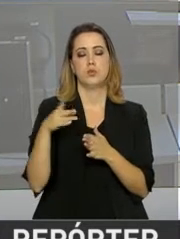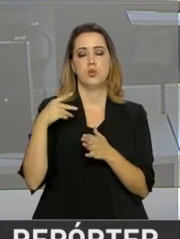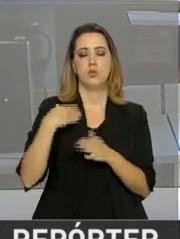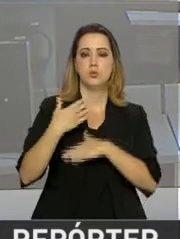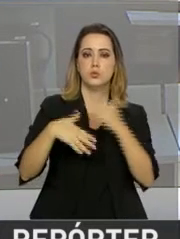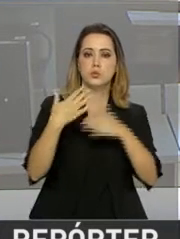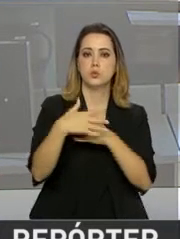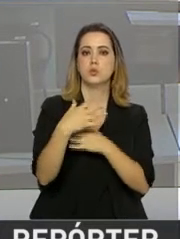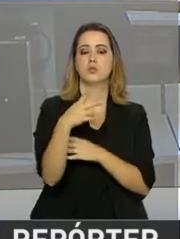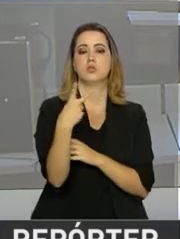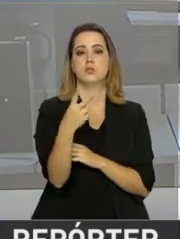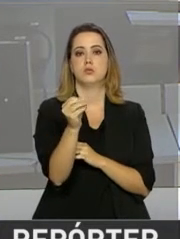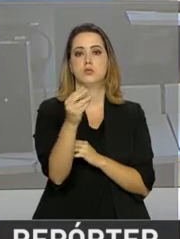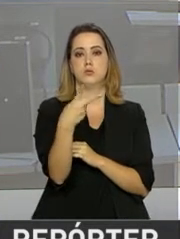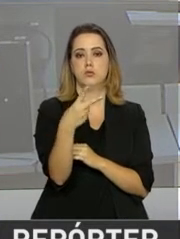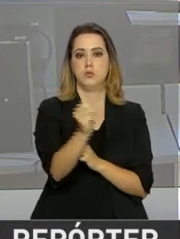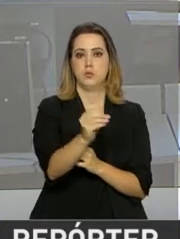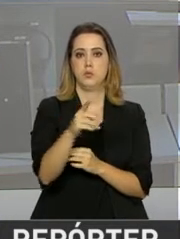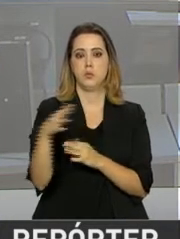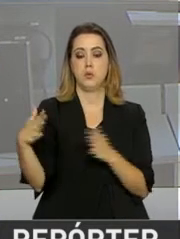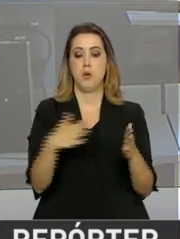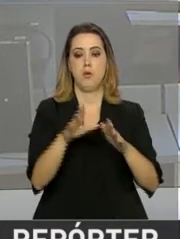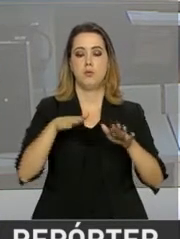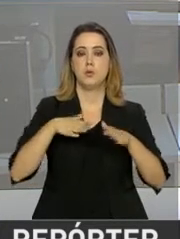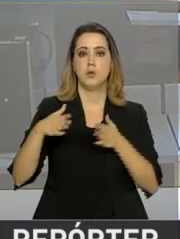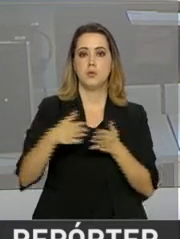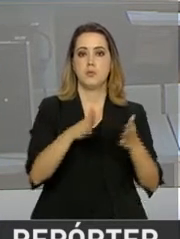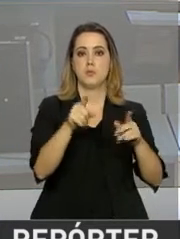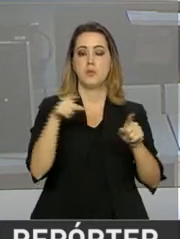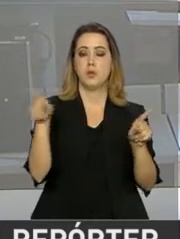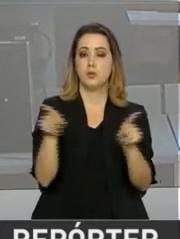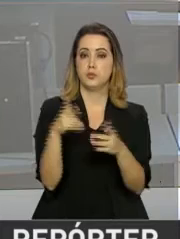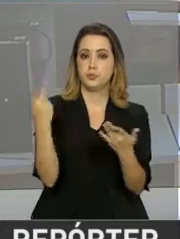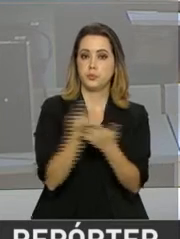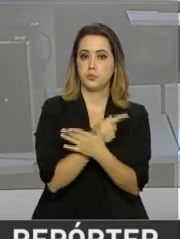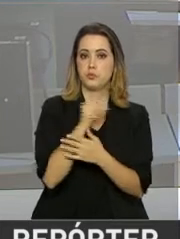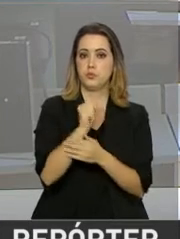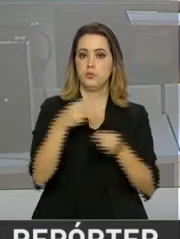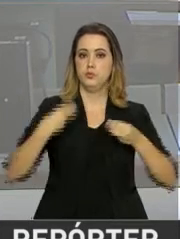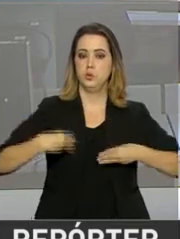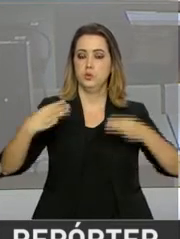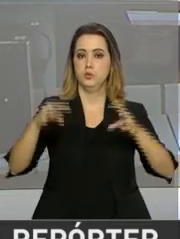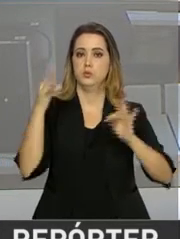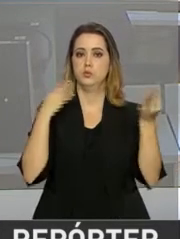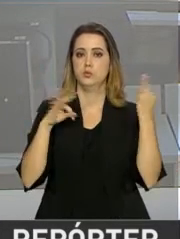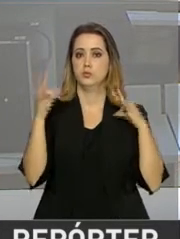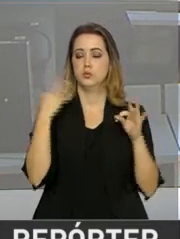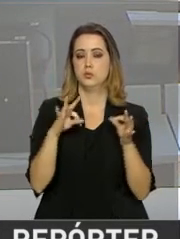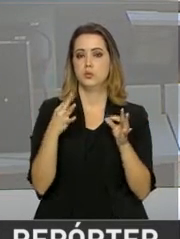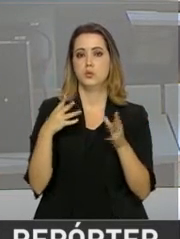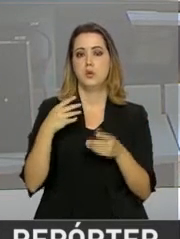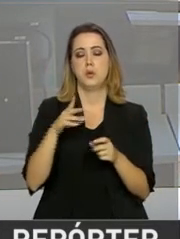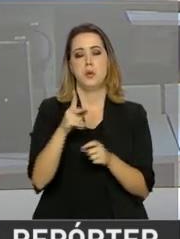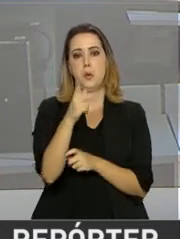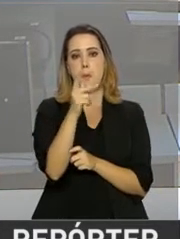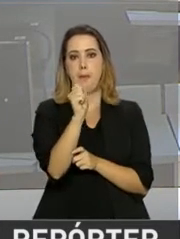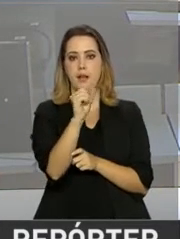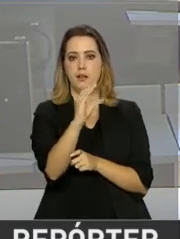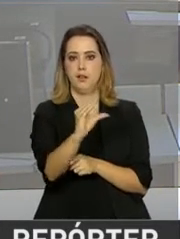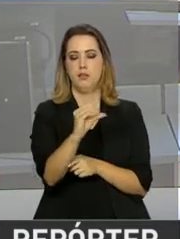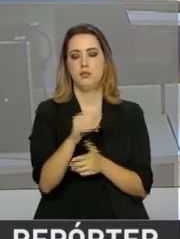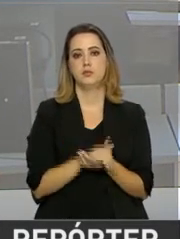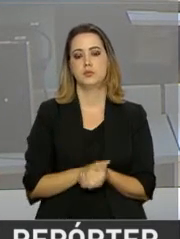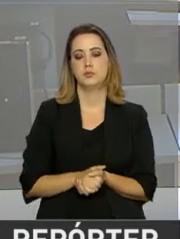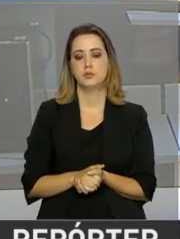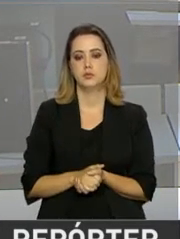2020, a pista passará por adequações. O repasse será feito pelo Ministério do Turismo, pelo Programa de Aceleração do Crescimento